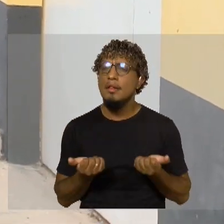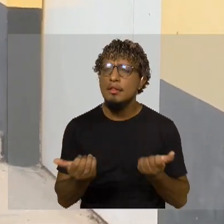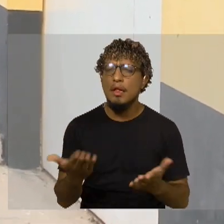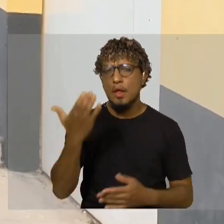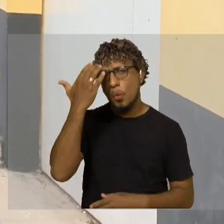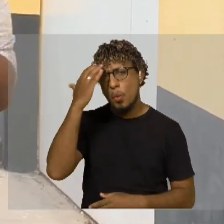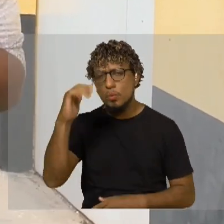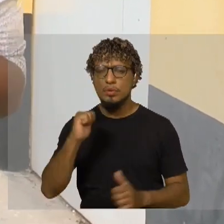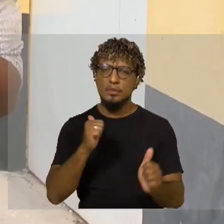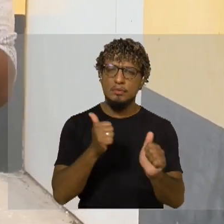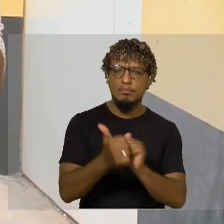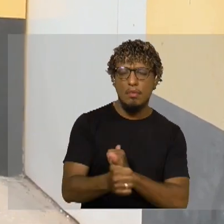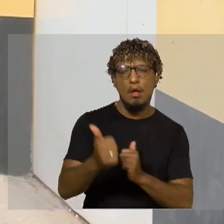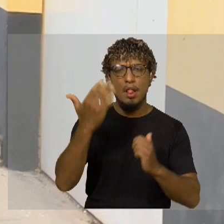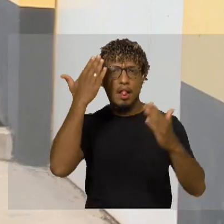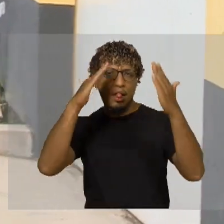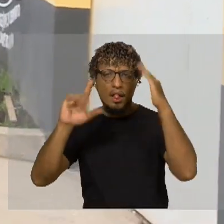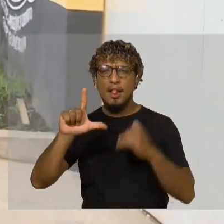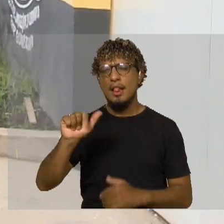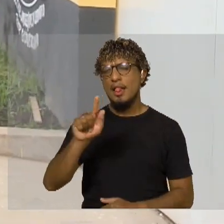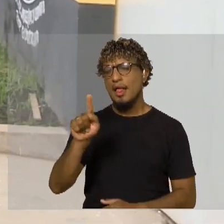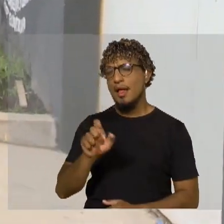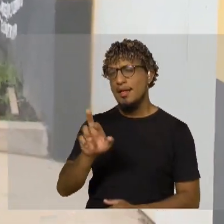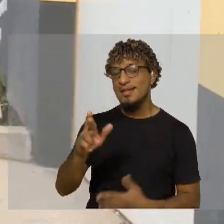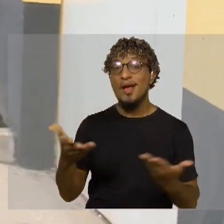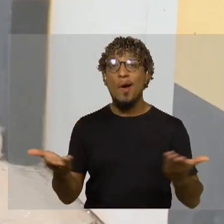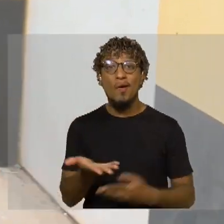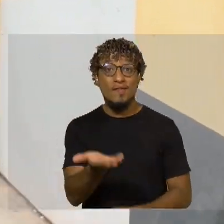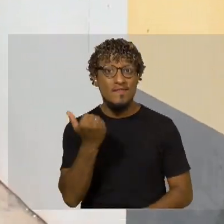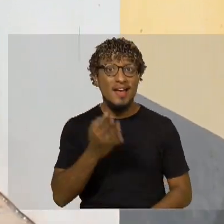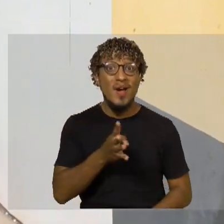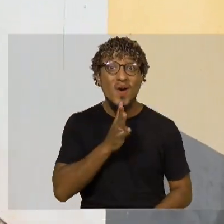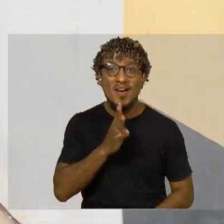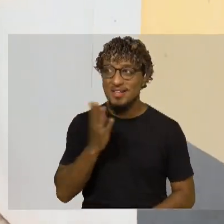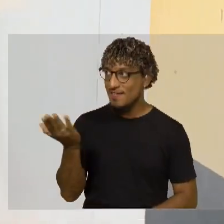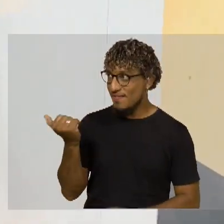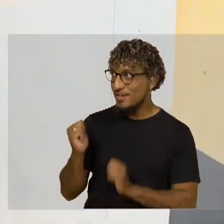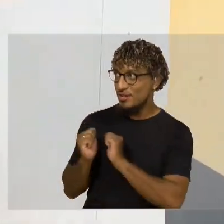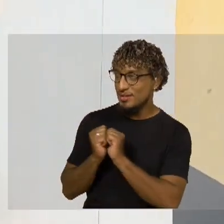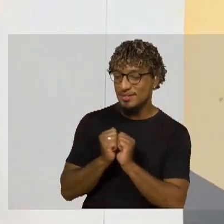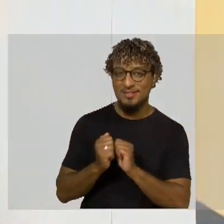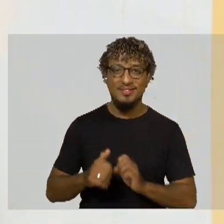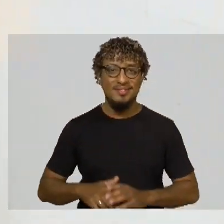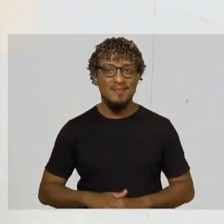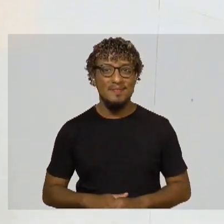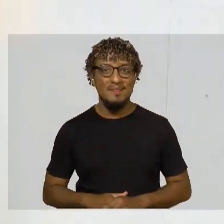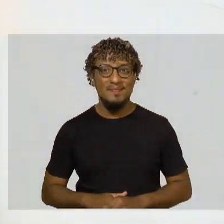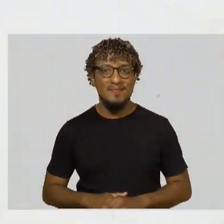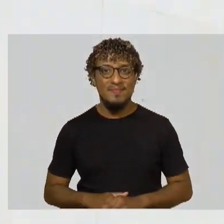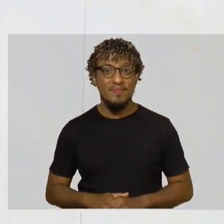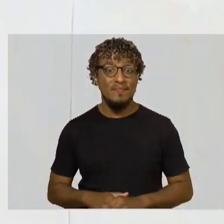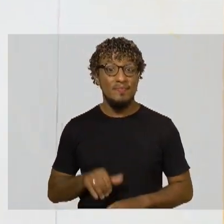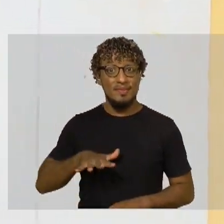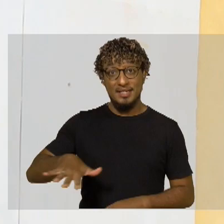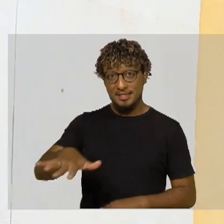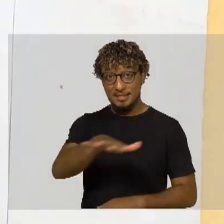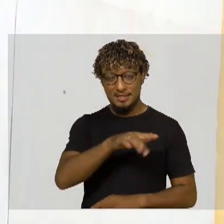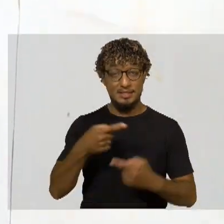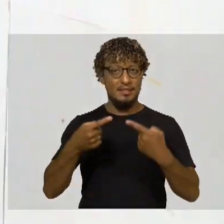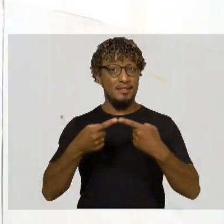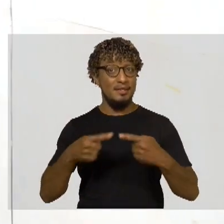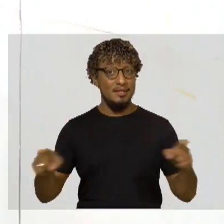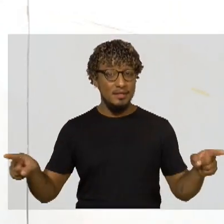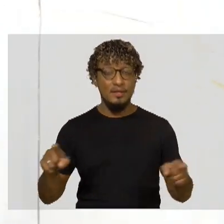cultura, ao esporte, ao lazer. É sobre isso que a gente vai conhecer agora. Seu Juarez, me acompanhe. Esse espaço físico foi